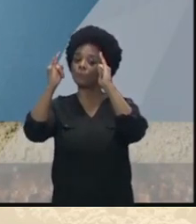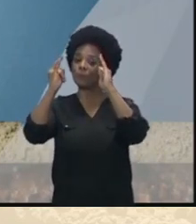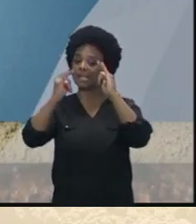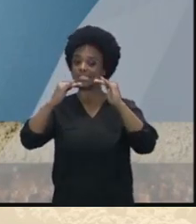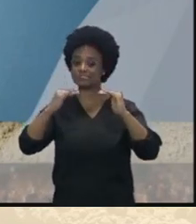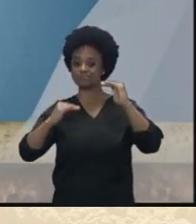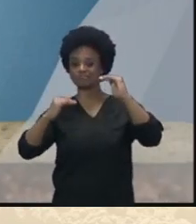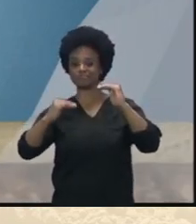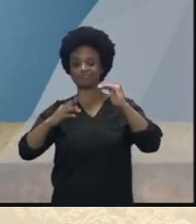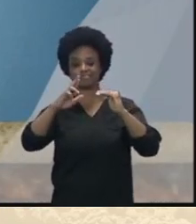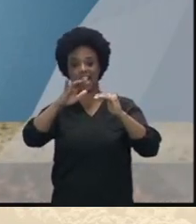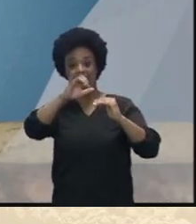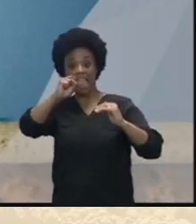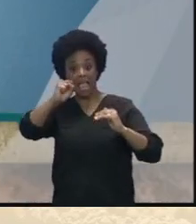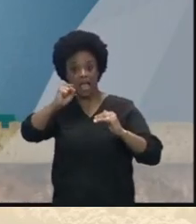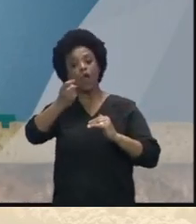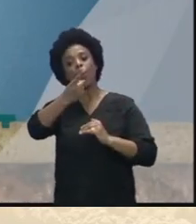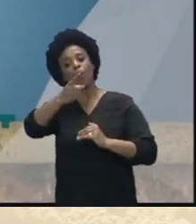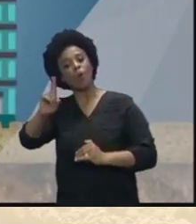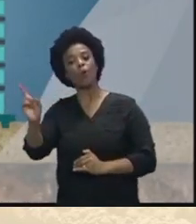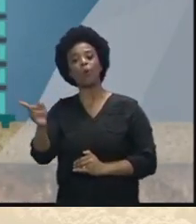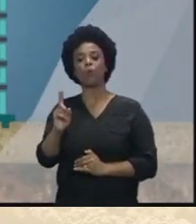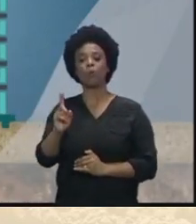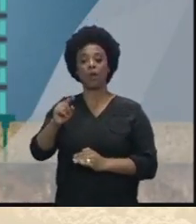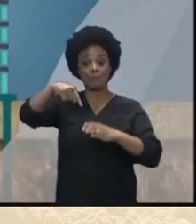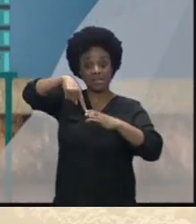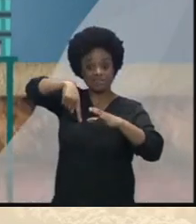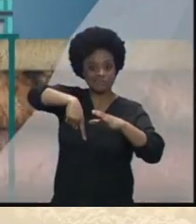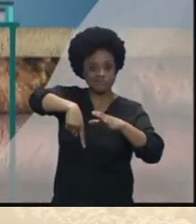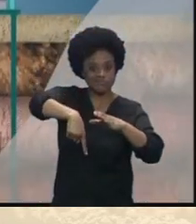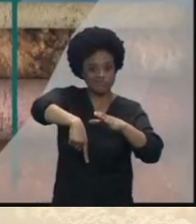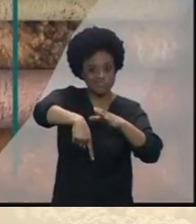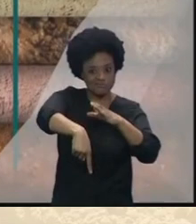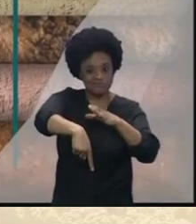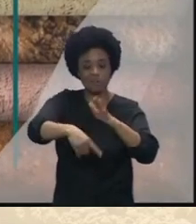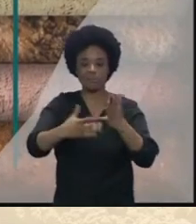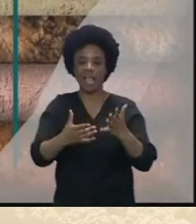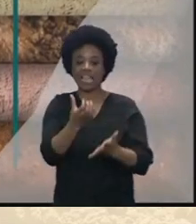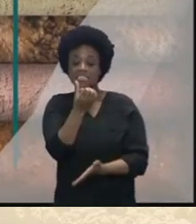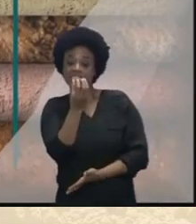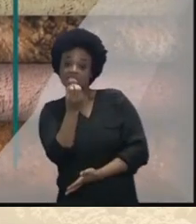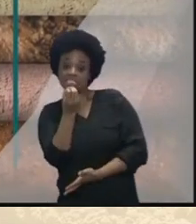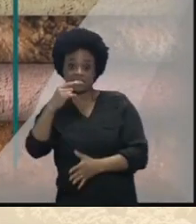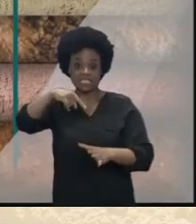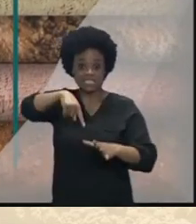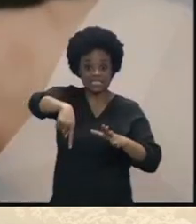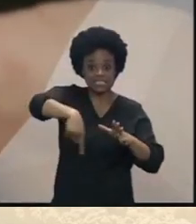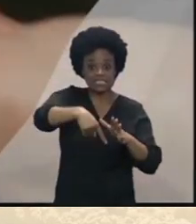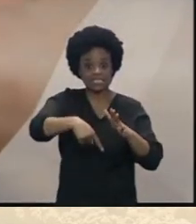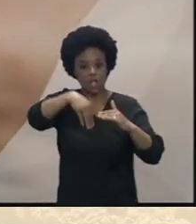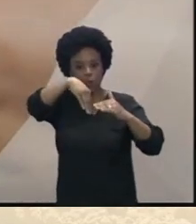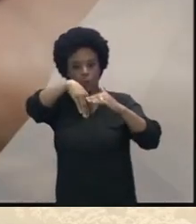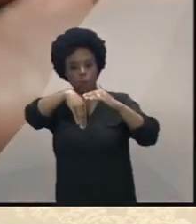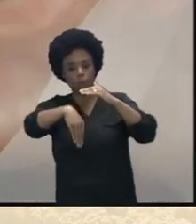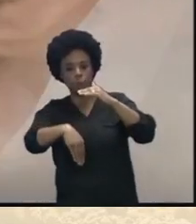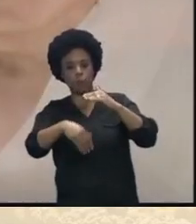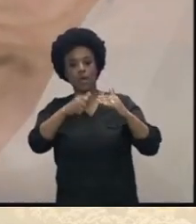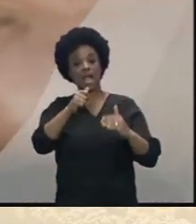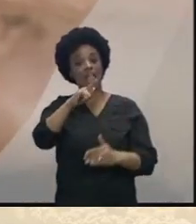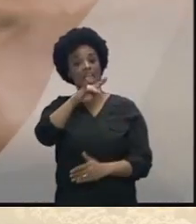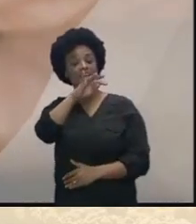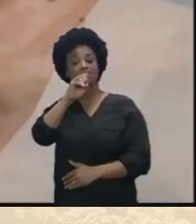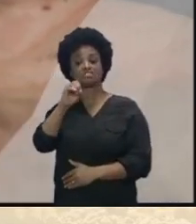rasas. Os mais novos foram feitos com fundações maiores, de até 60 metros de profundidade. As argilas